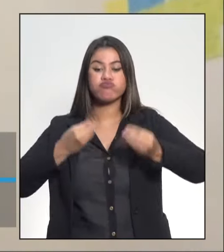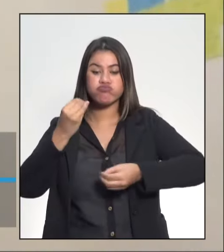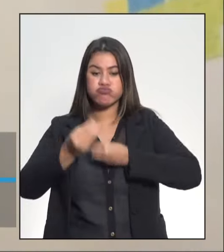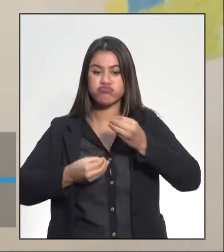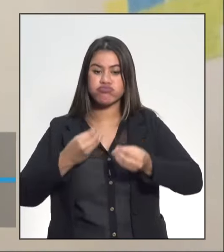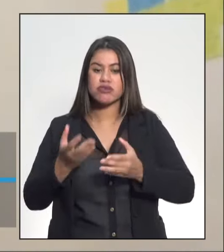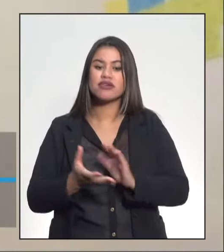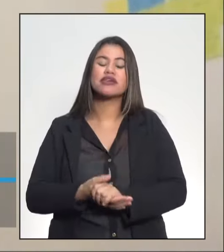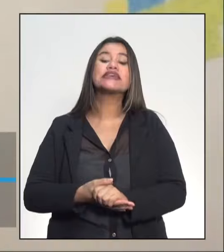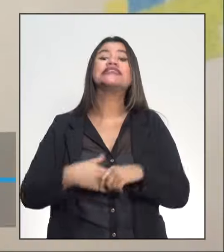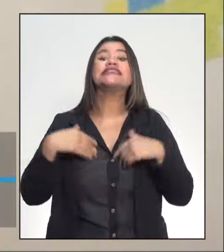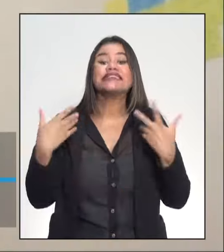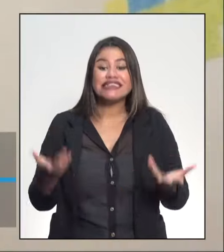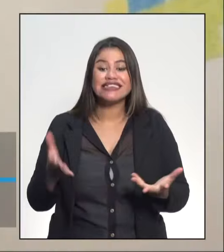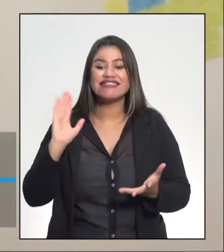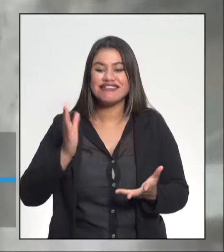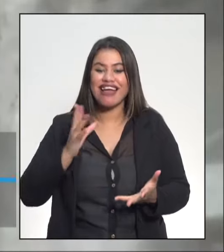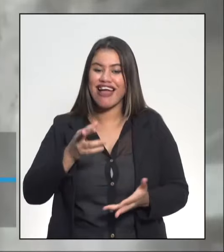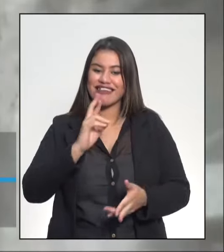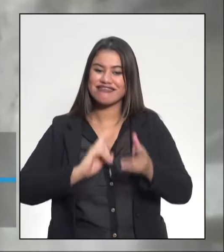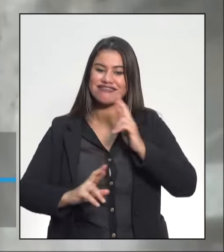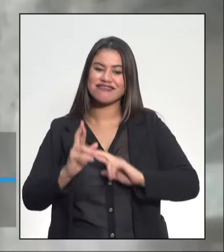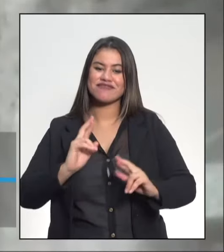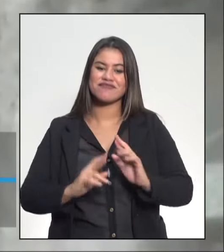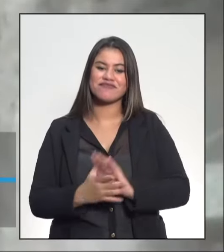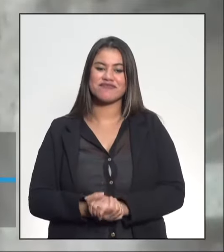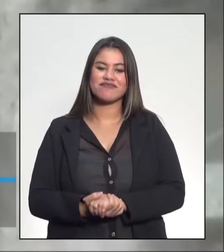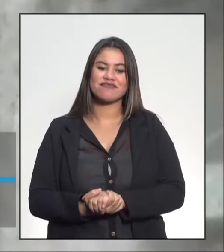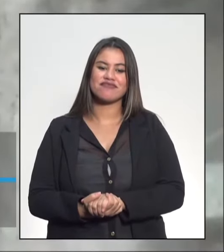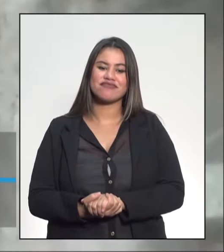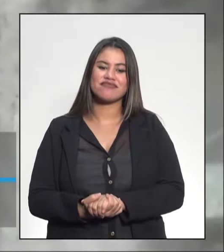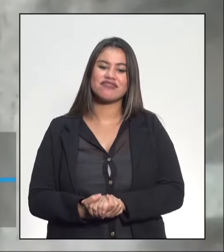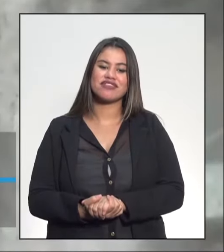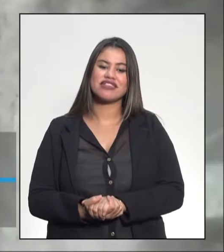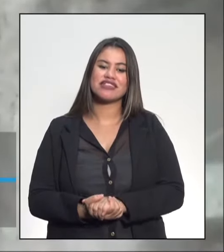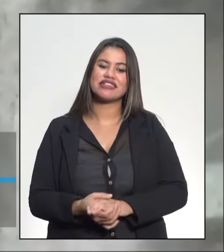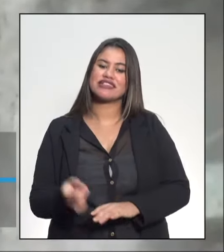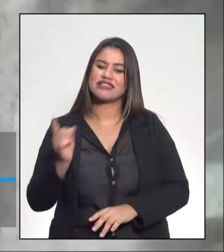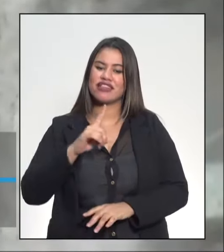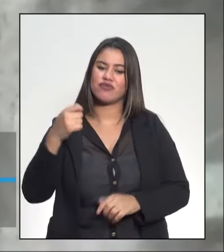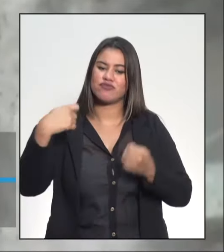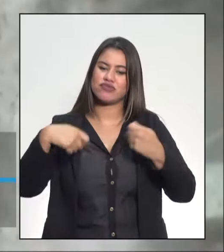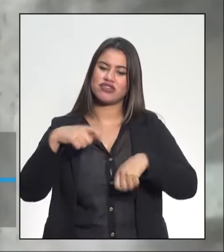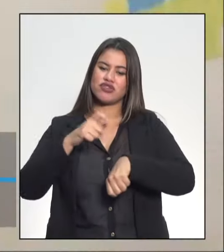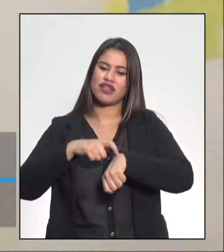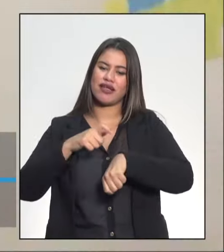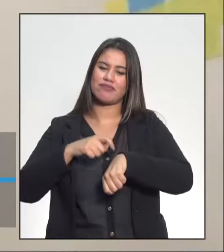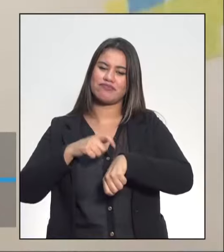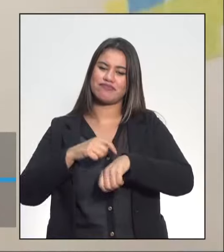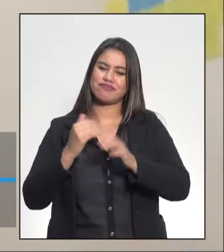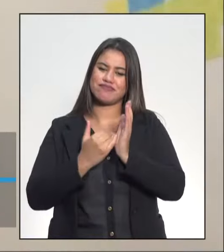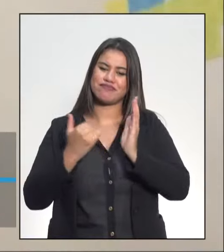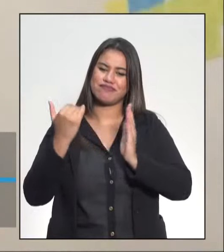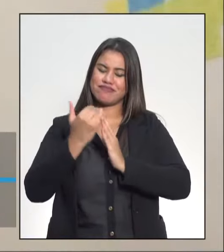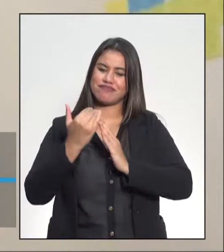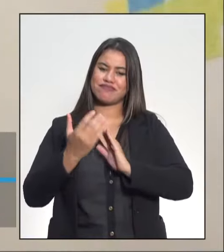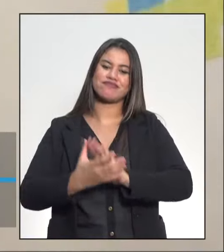Alguma coisa? Ainda não. Eles precisam de um tempinho mais aqui para responder. Não, não. Por enquanto,